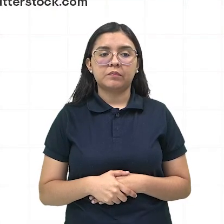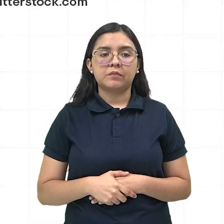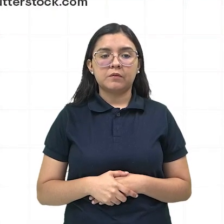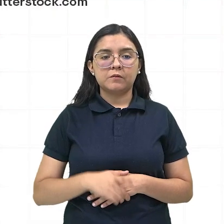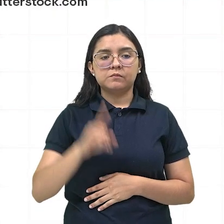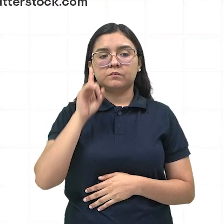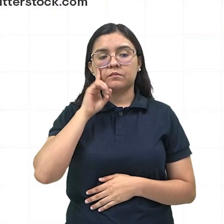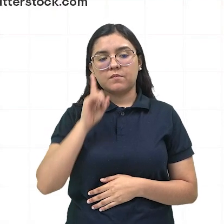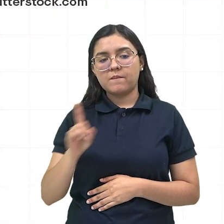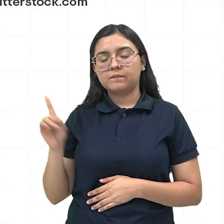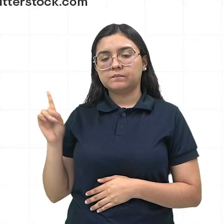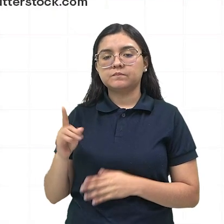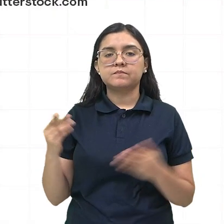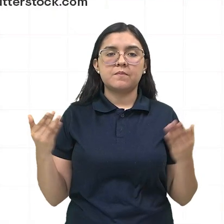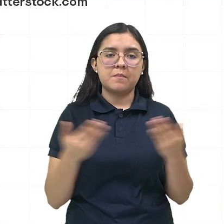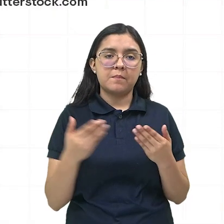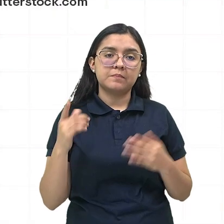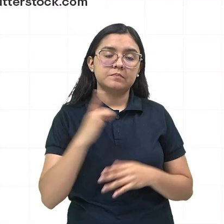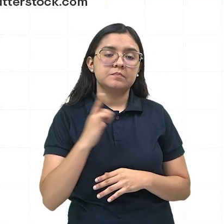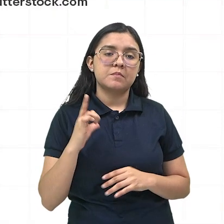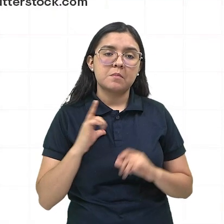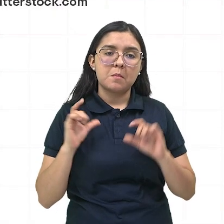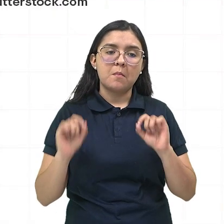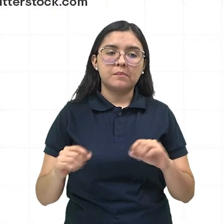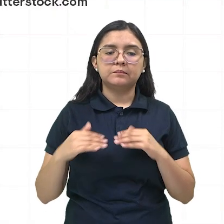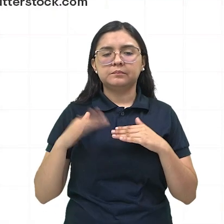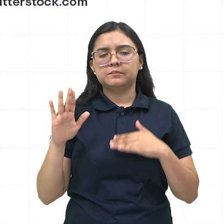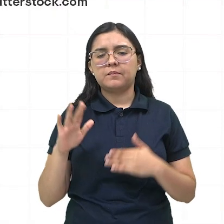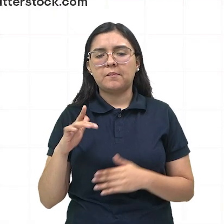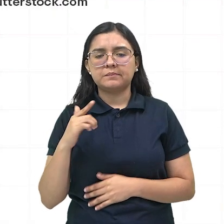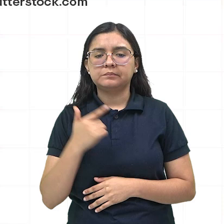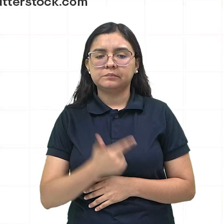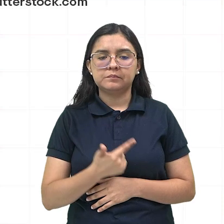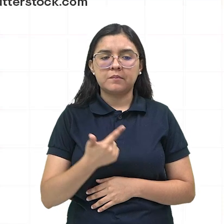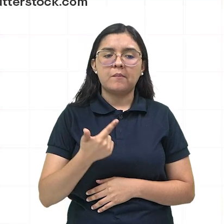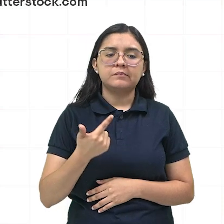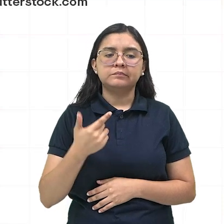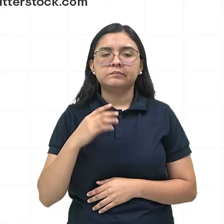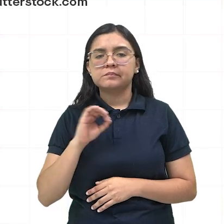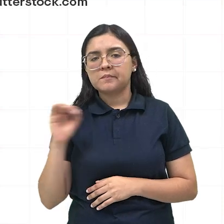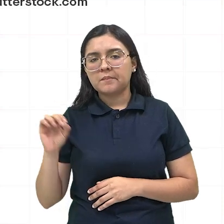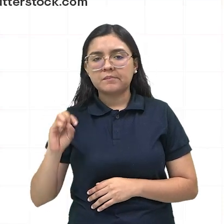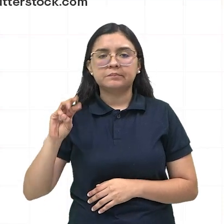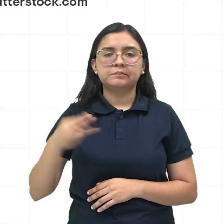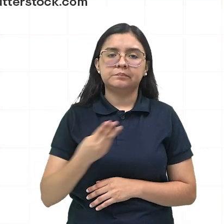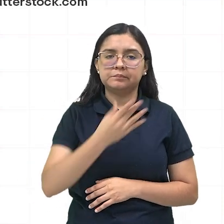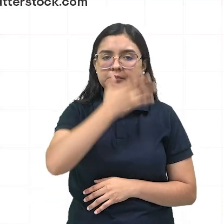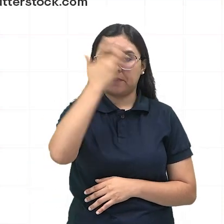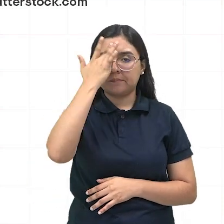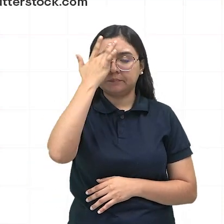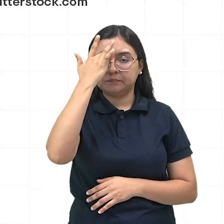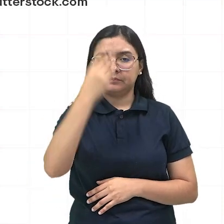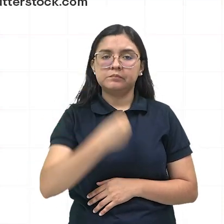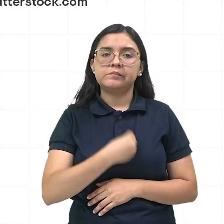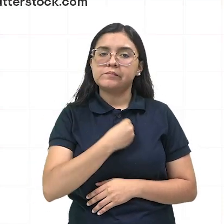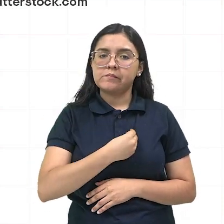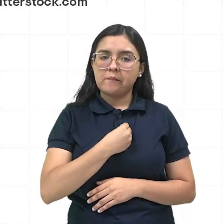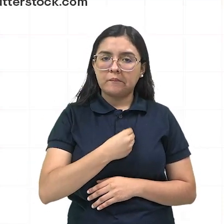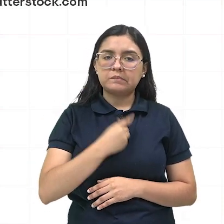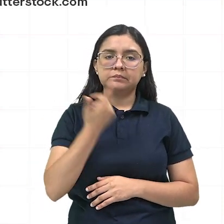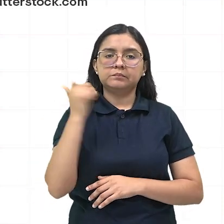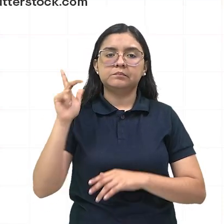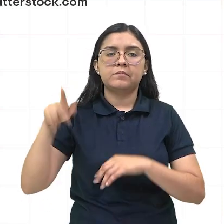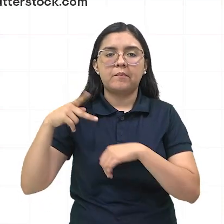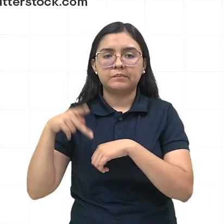tela, pessoal. Hoje em dia a gente tem aí mais de 200 milhões de pessoas estão vivendo fora do seu país de origem,